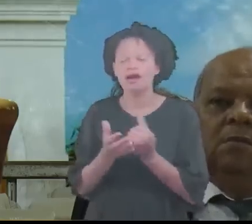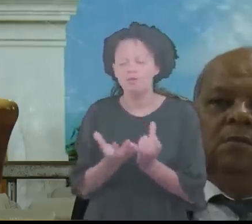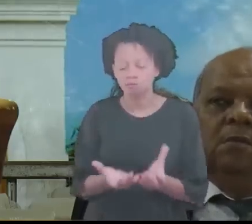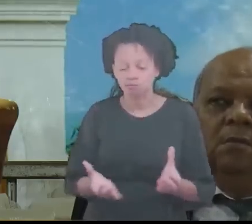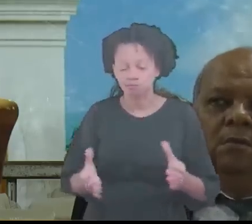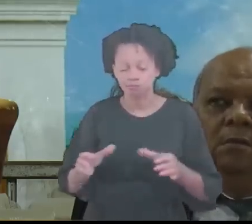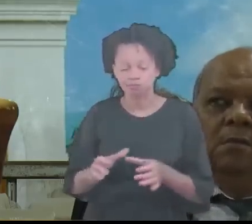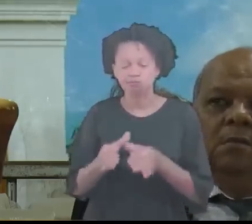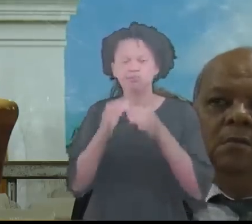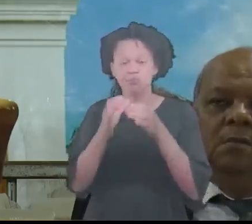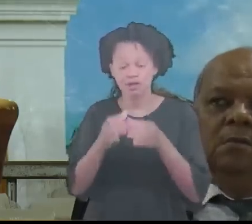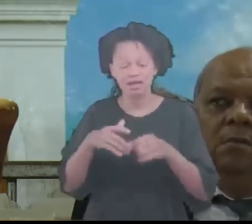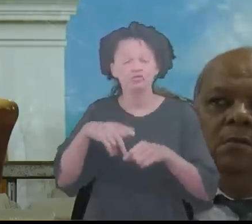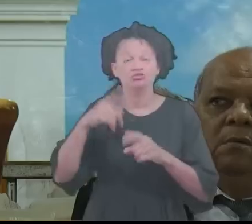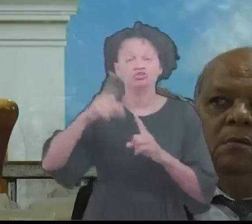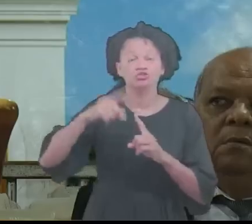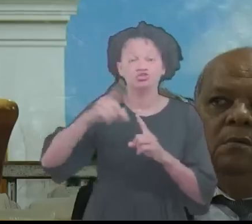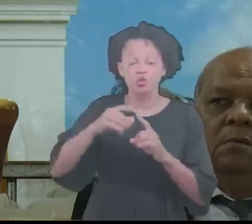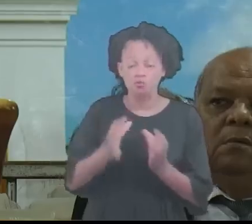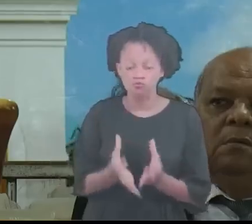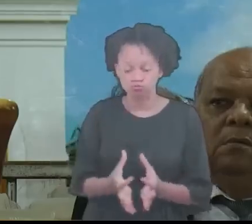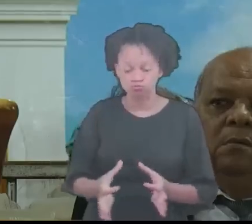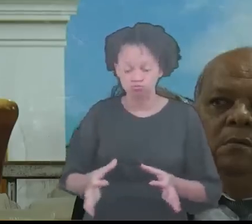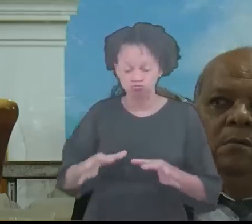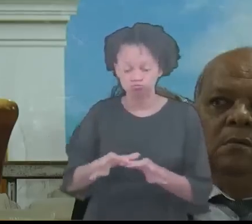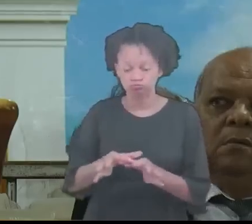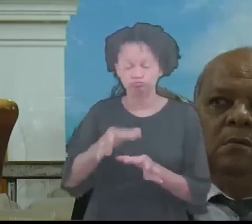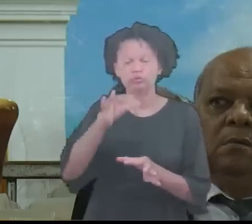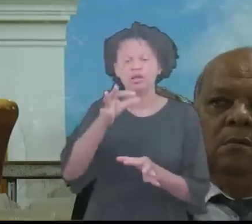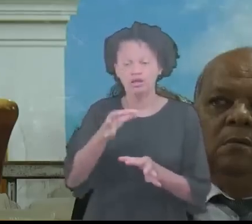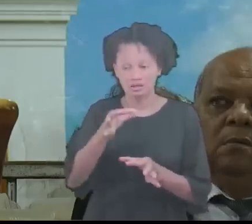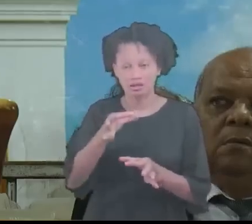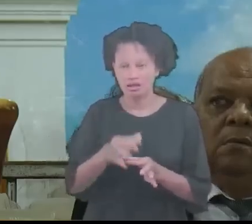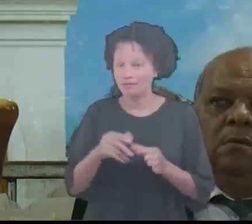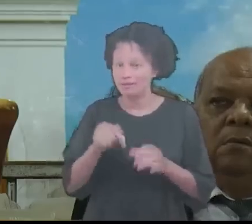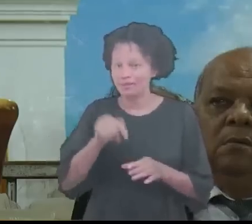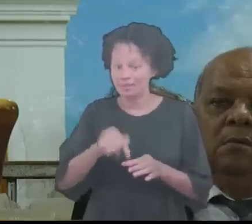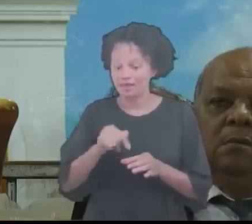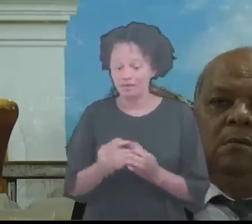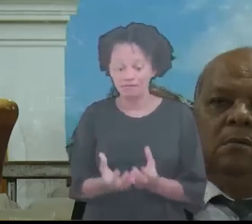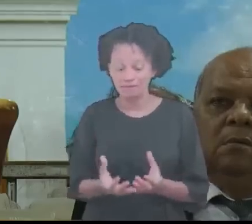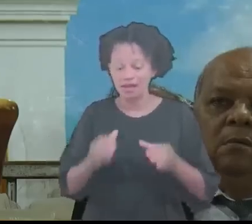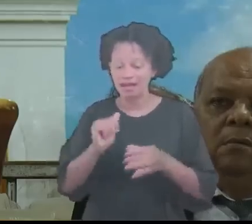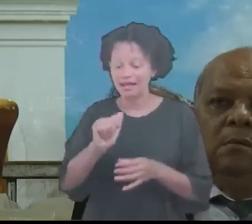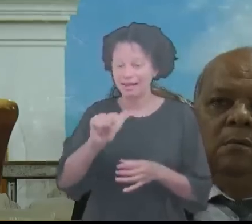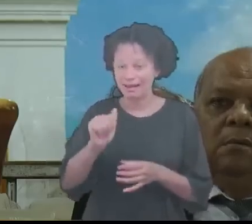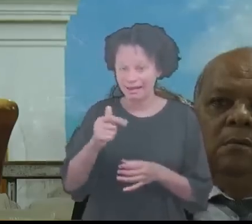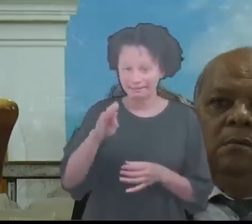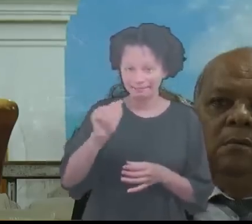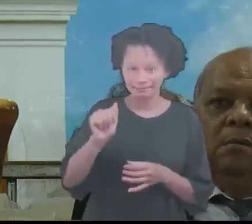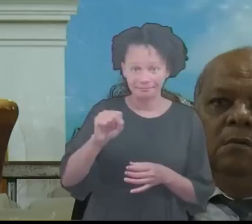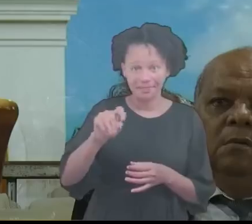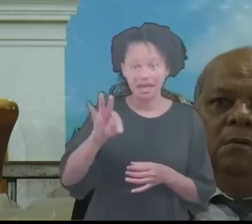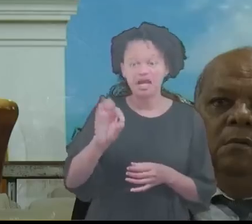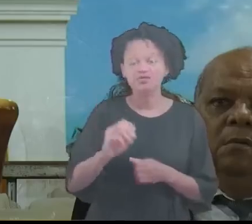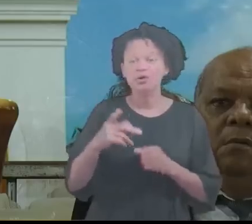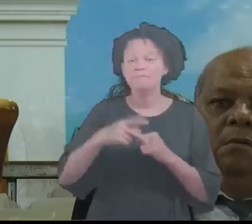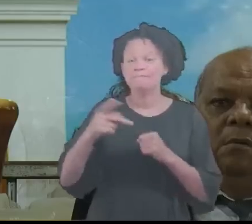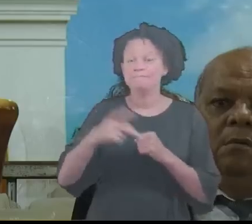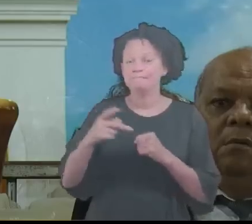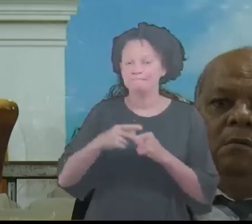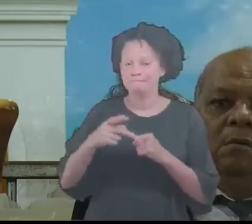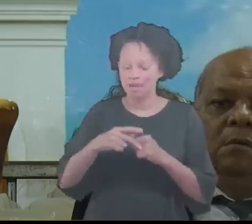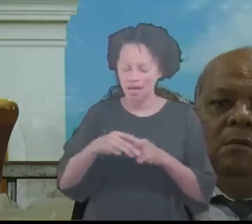De alabastro era o vidro, era o utensílio. O vaso não era o perfume. O alabastro é uma pedra